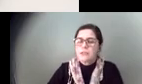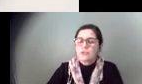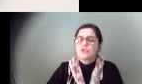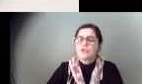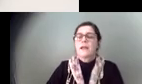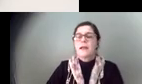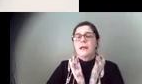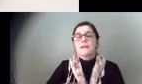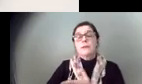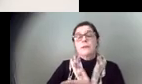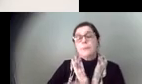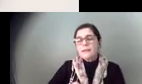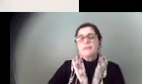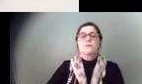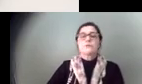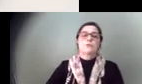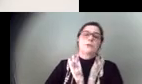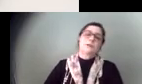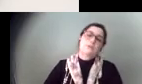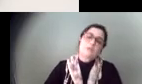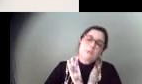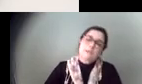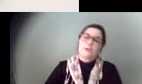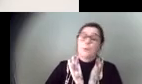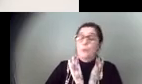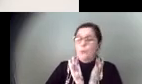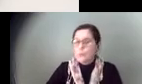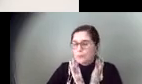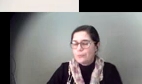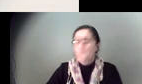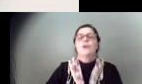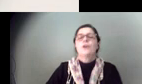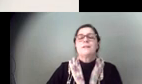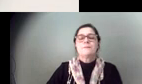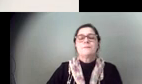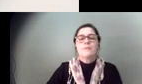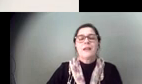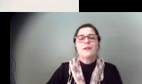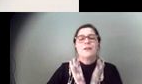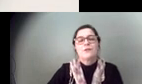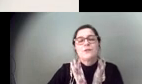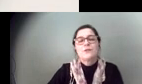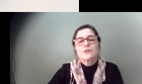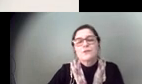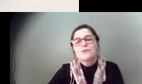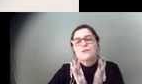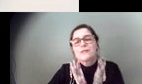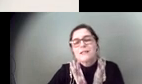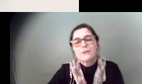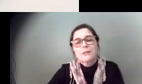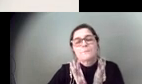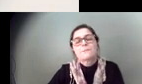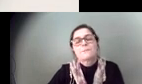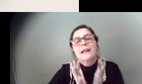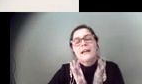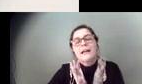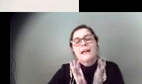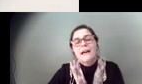formação docente. Então, para isso, o que nós vamos ter? Um outro form, onde vocês vão